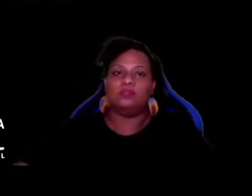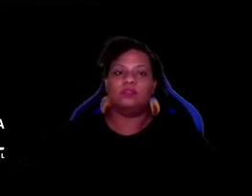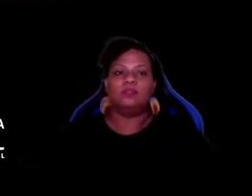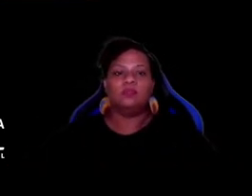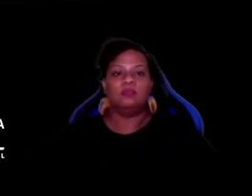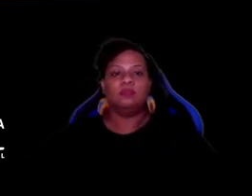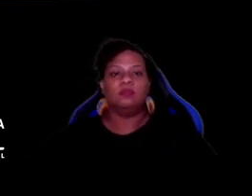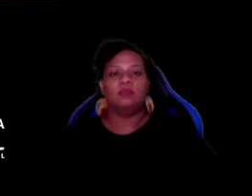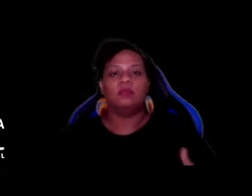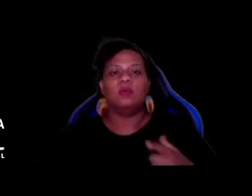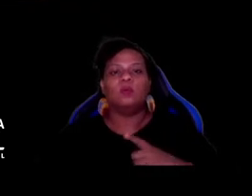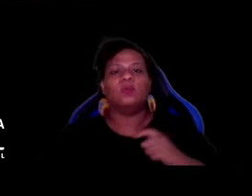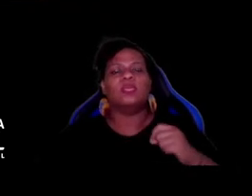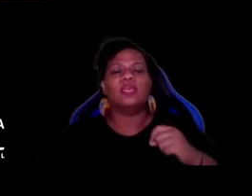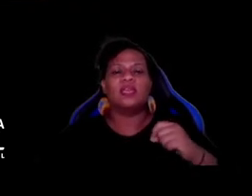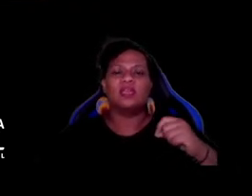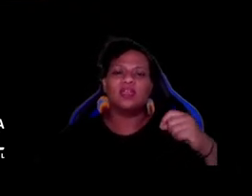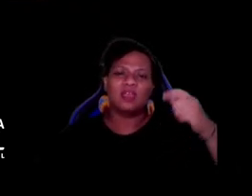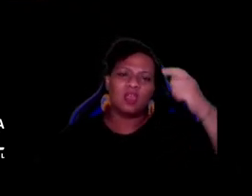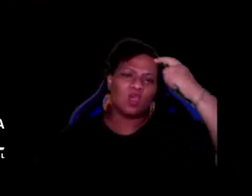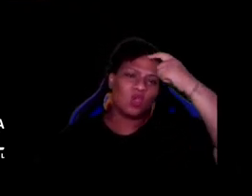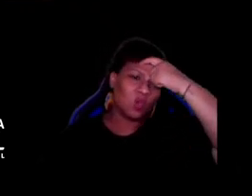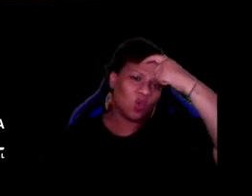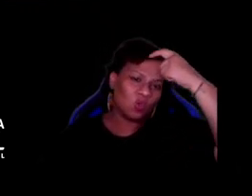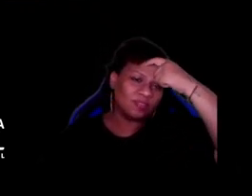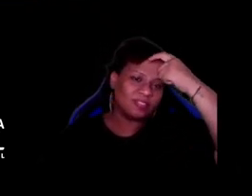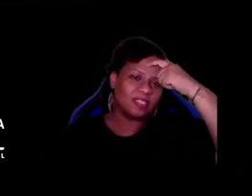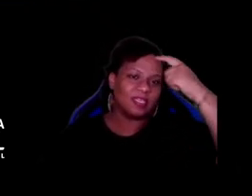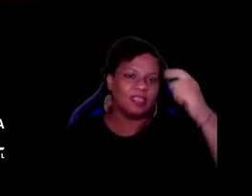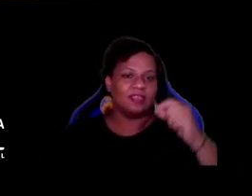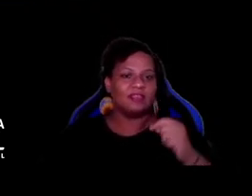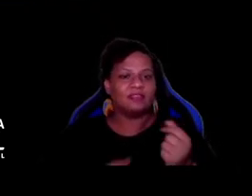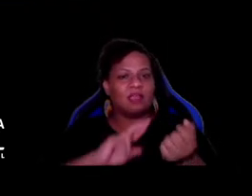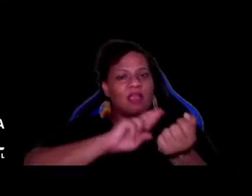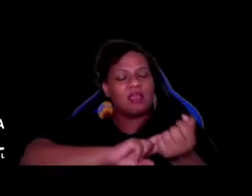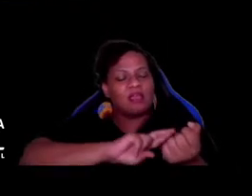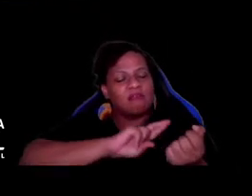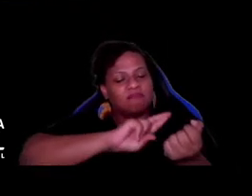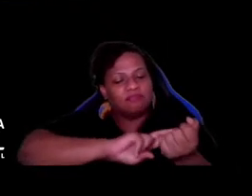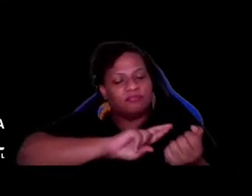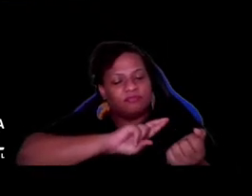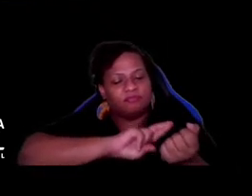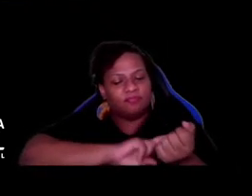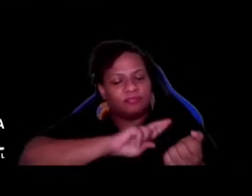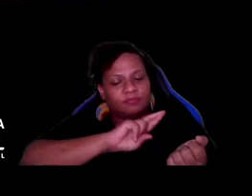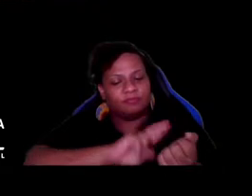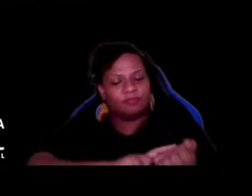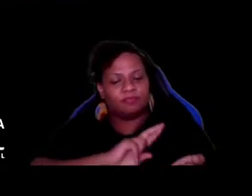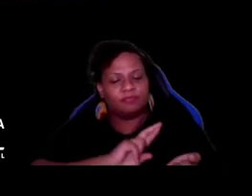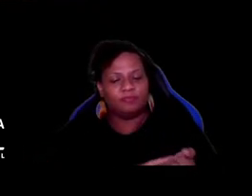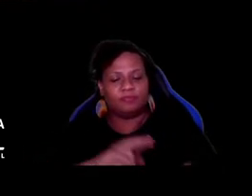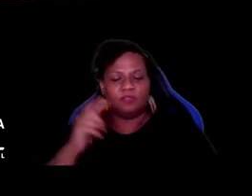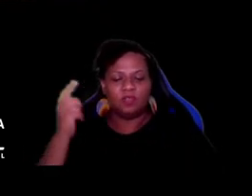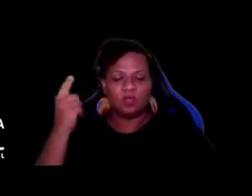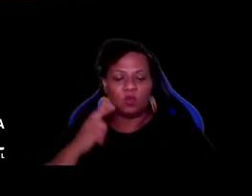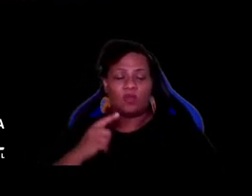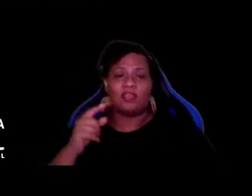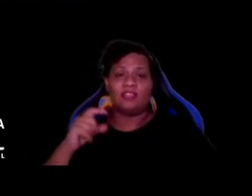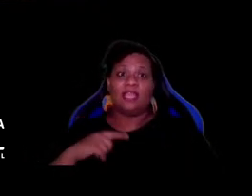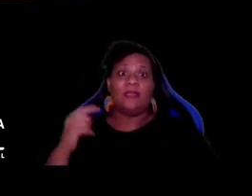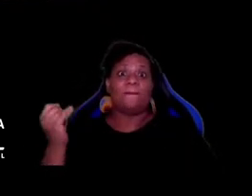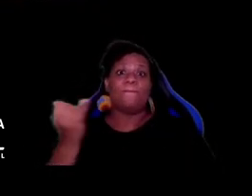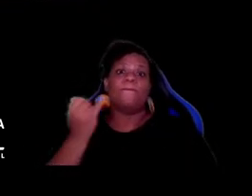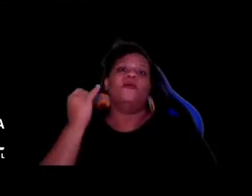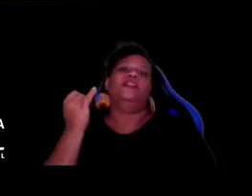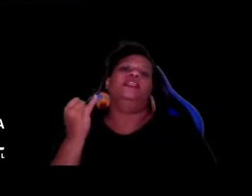tomar consciência dessa rítmica tão importante, mas